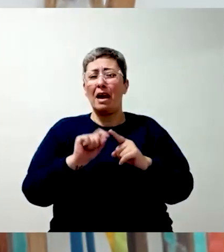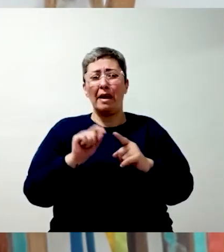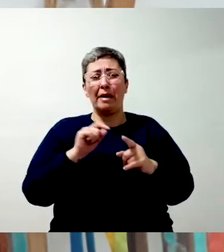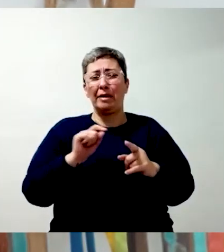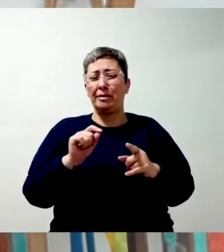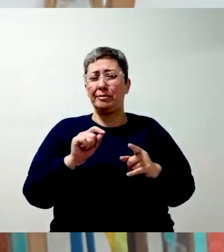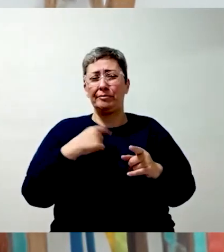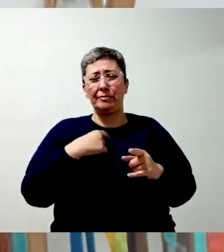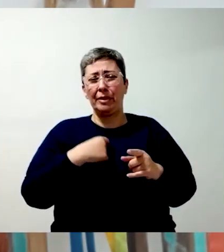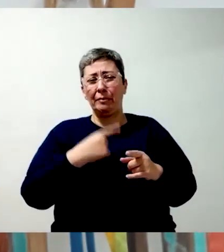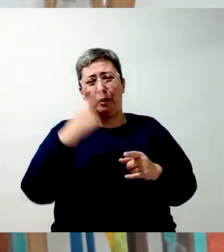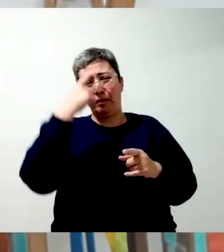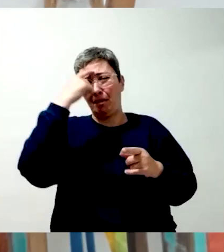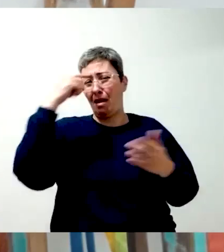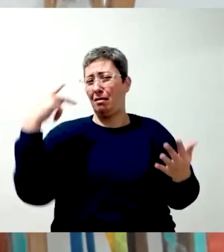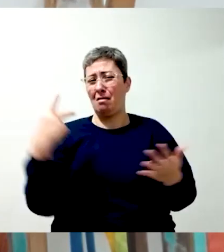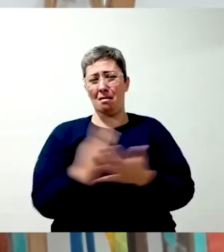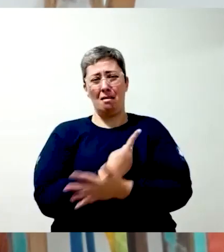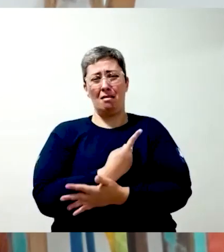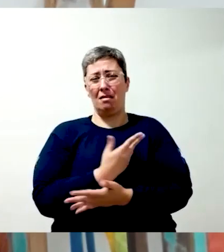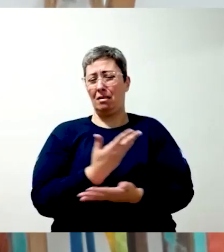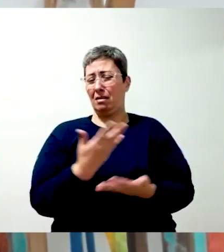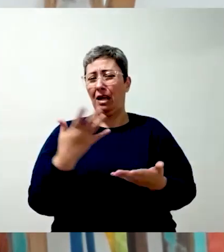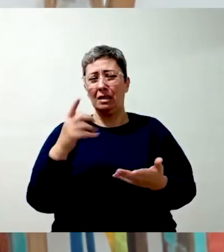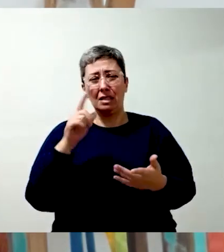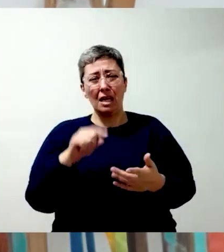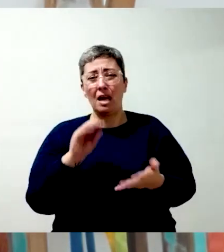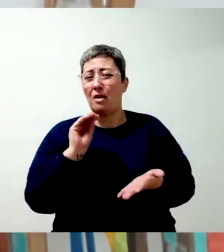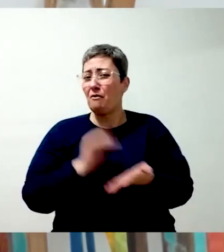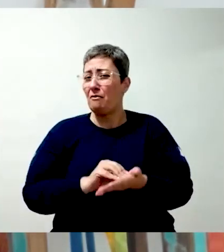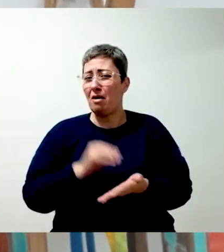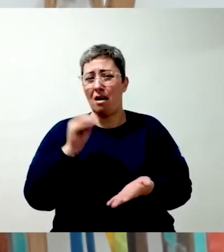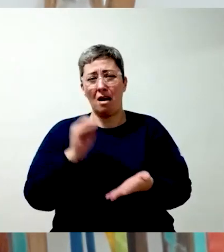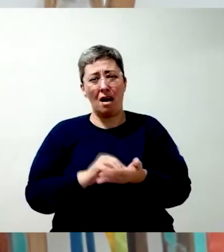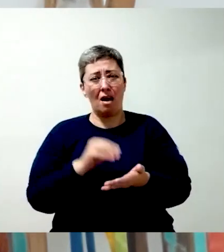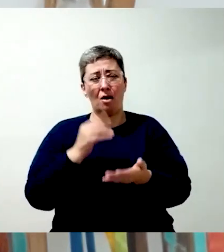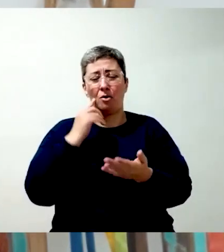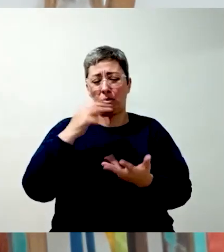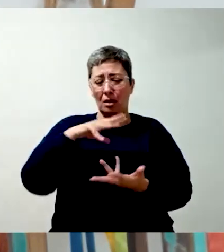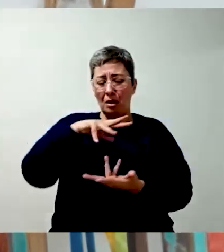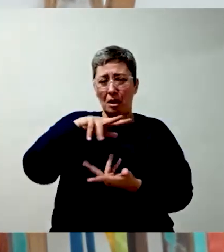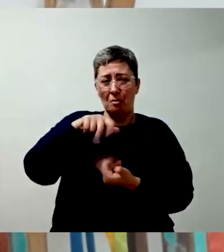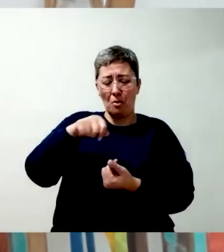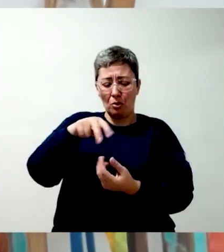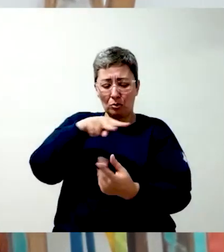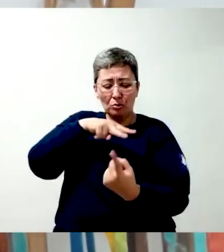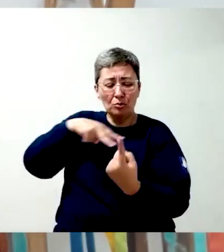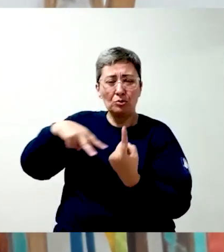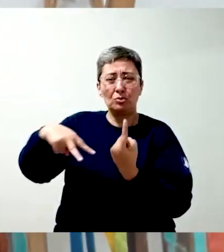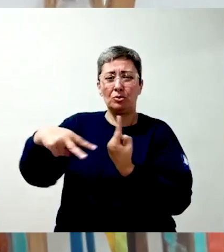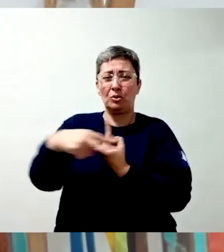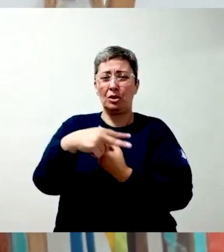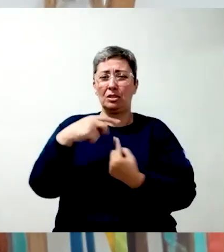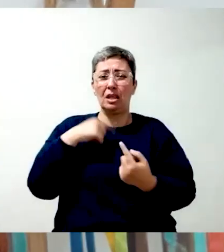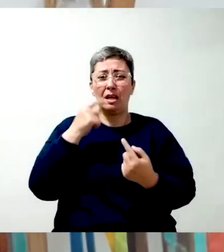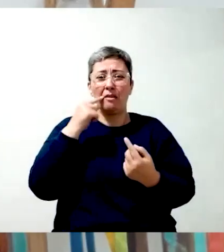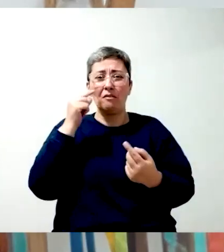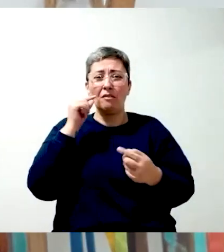concepção absolutamente errada. É falta de visão de mundo, é falta